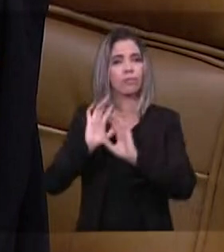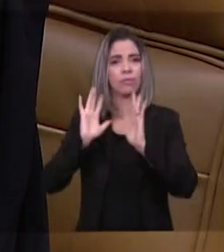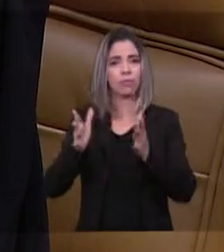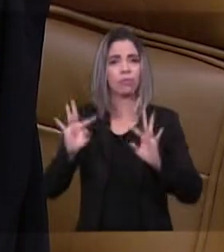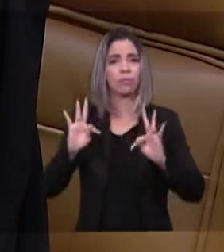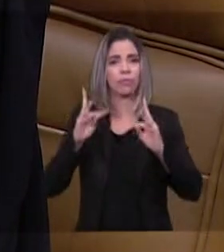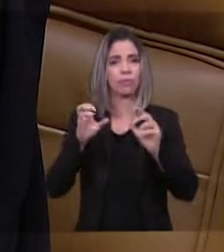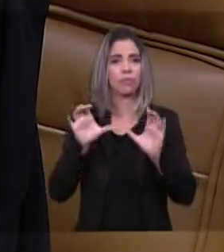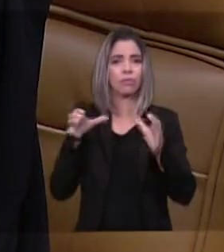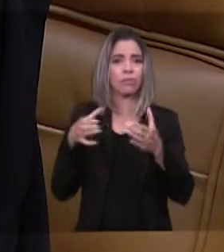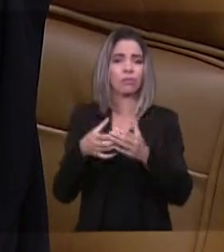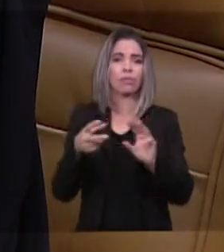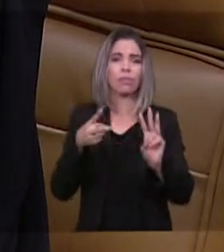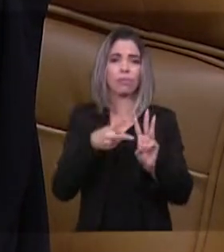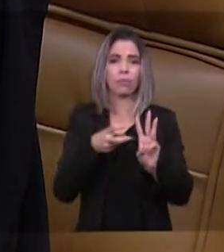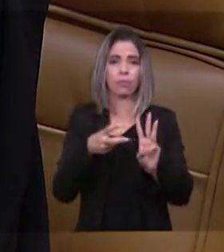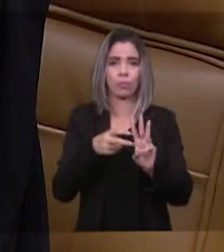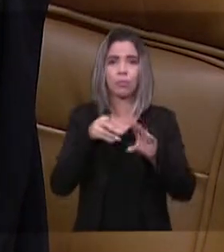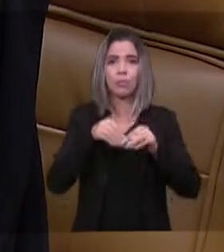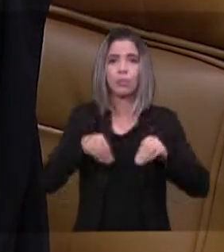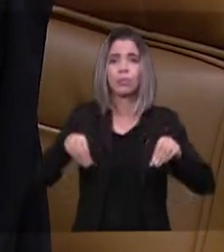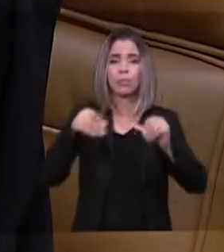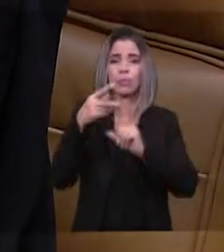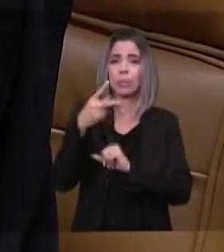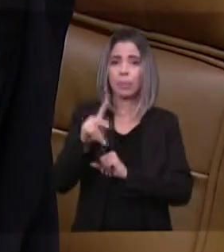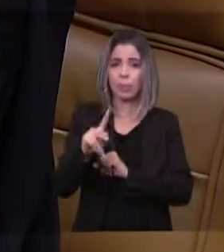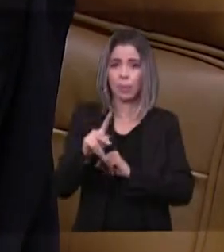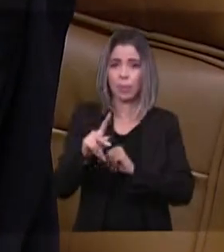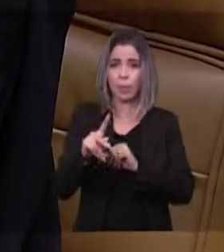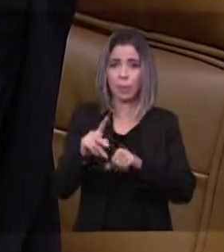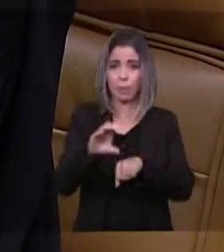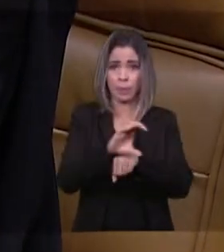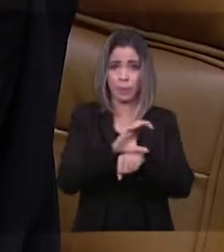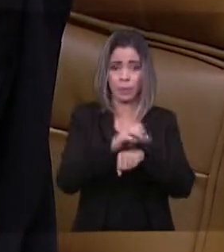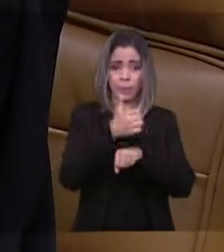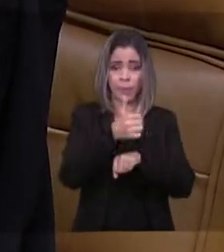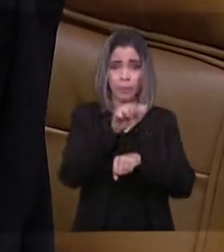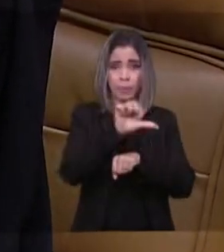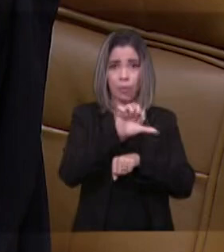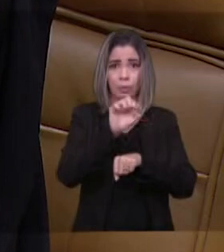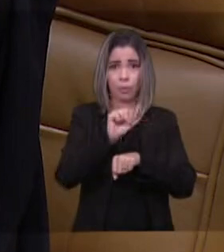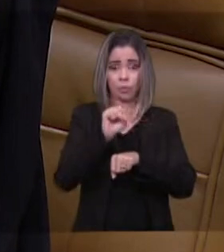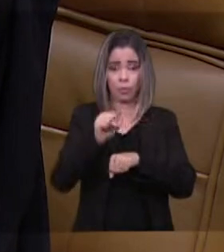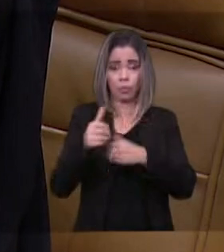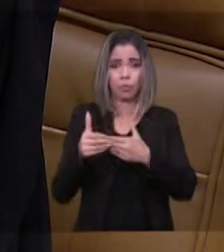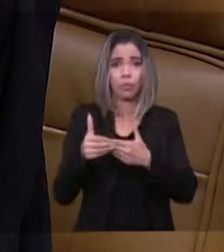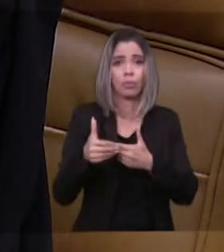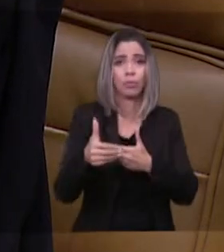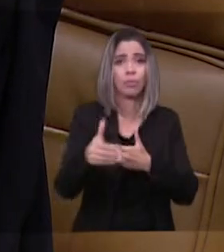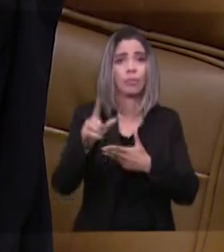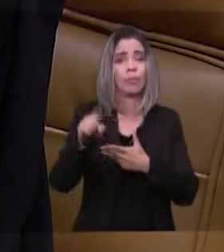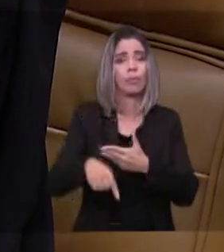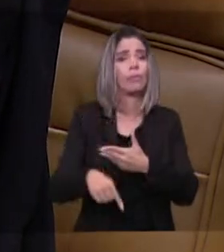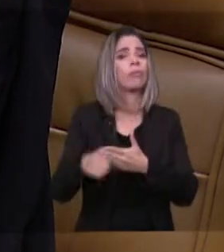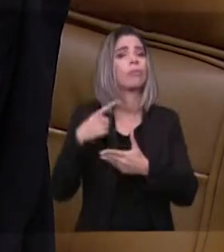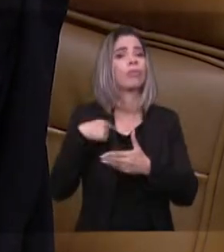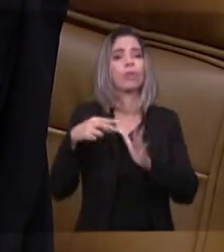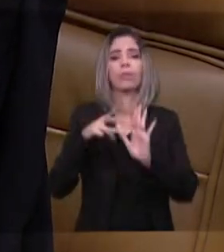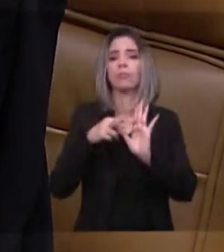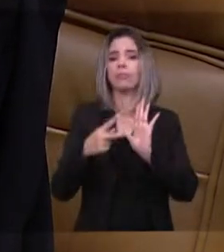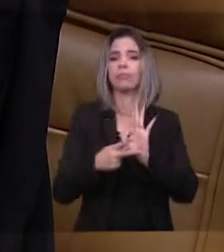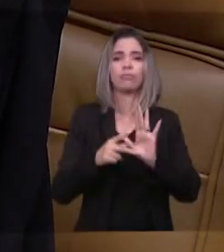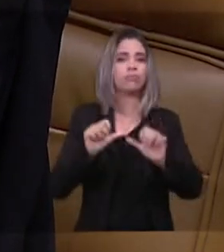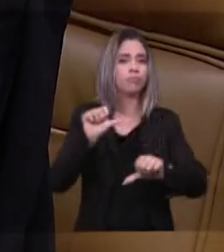às comunidades indígenas e aos seus territórios. A Constituição de 1988, porém, representou uma verdadeira quebra